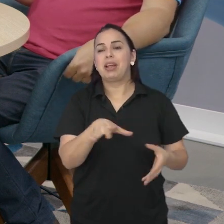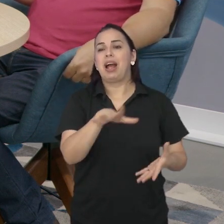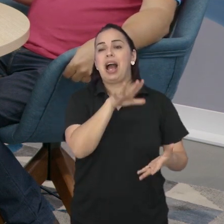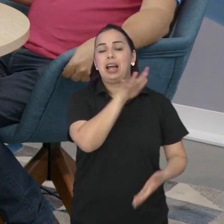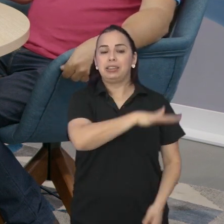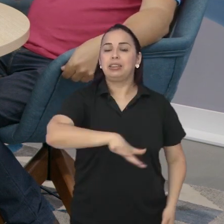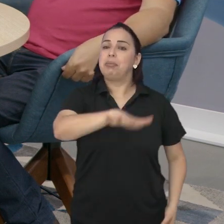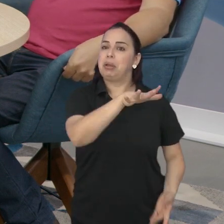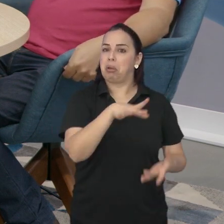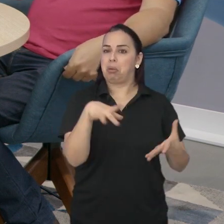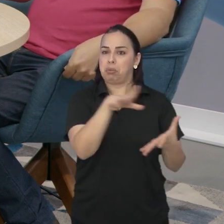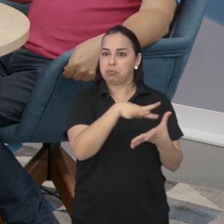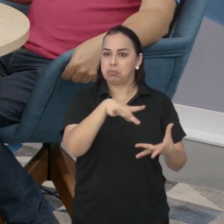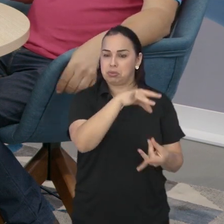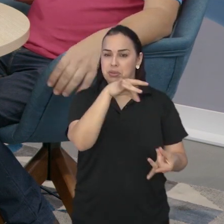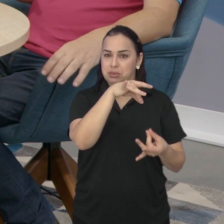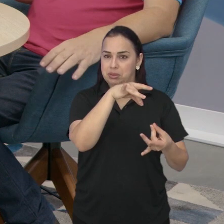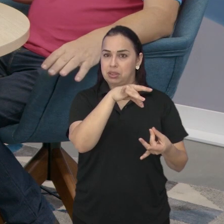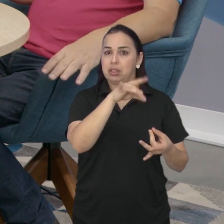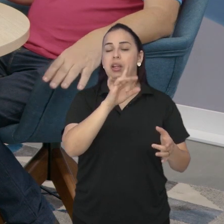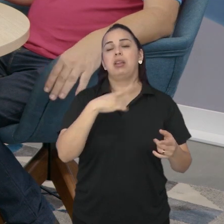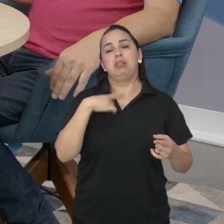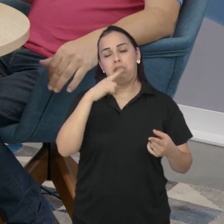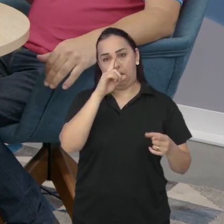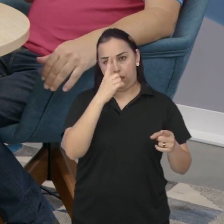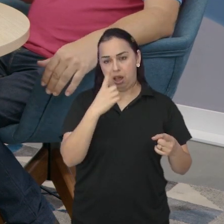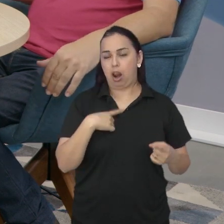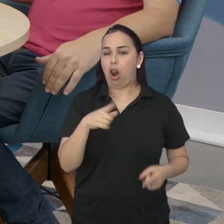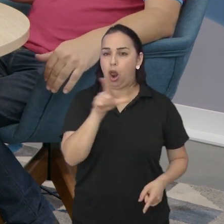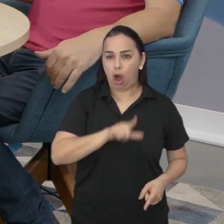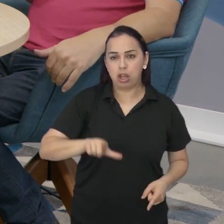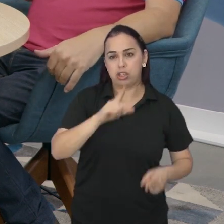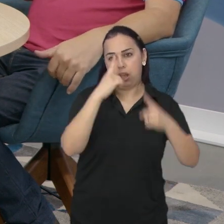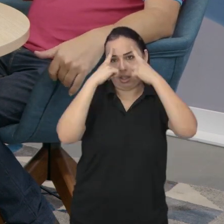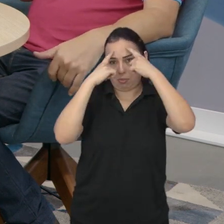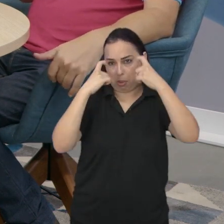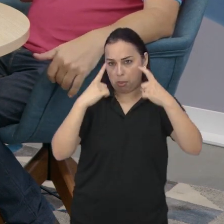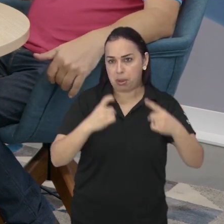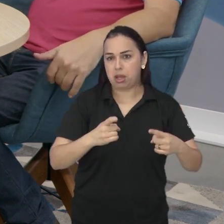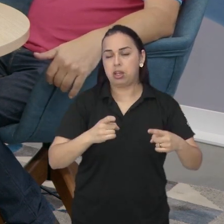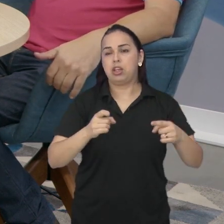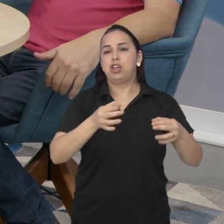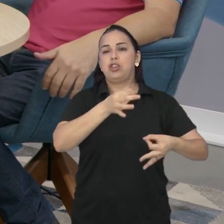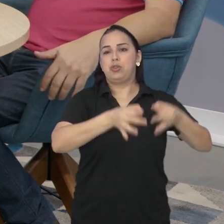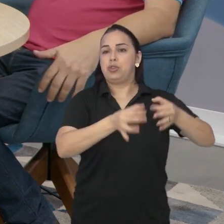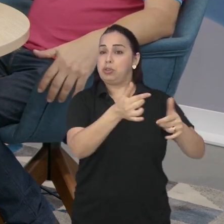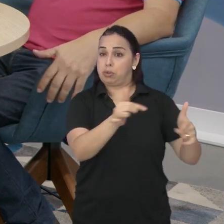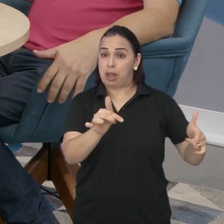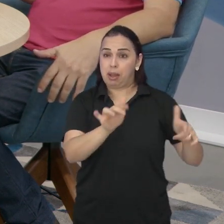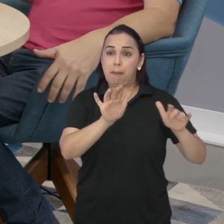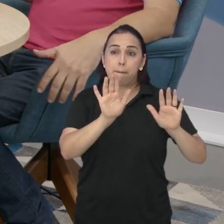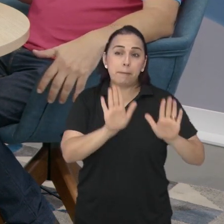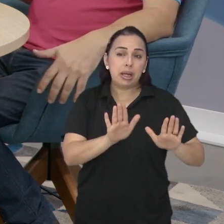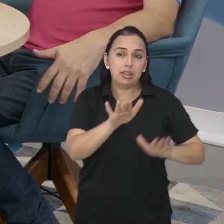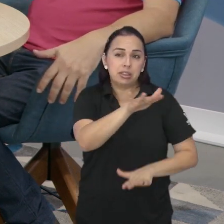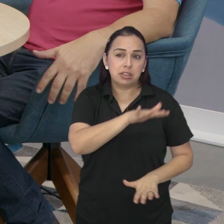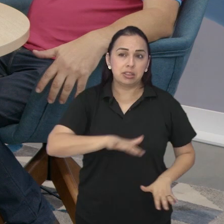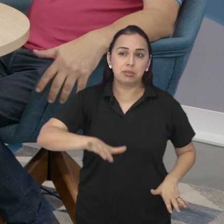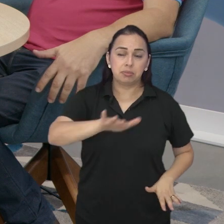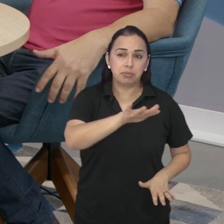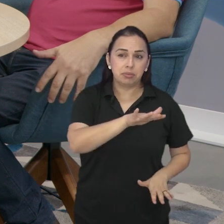da democratização, com todos os aspectos da violência, de todas as injustiças que estão presentes nela.